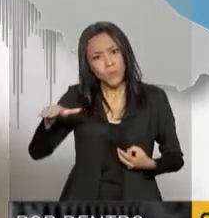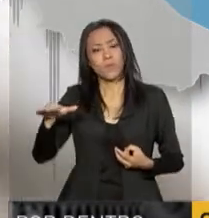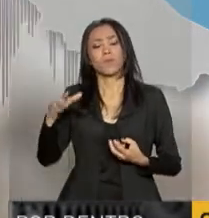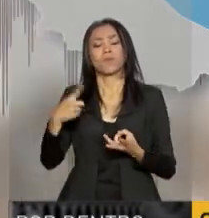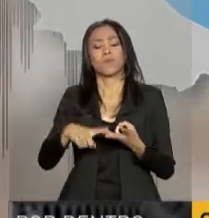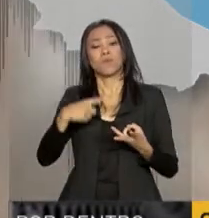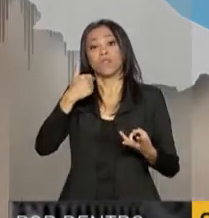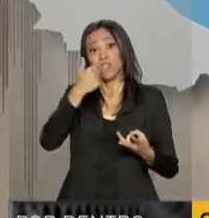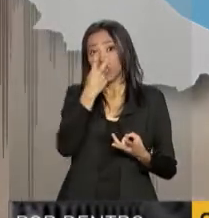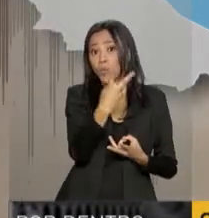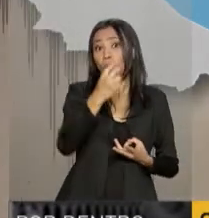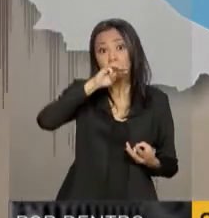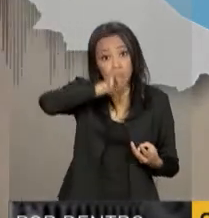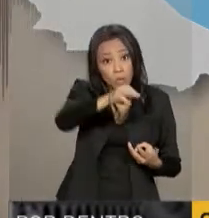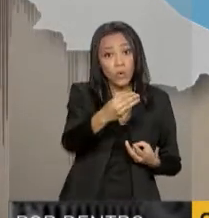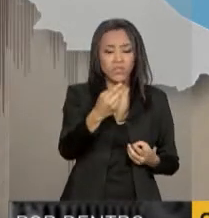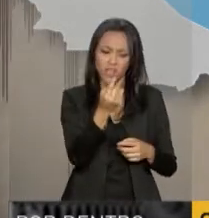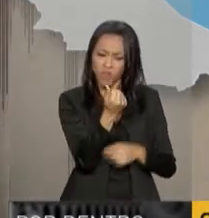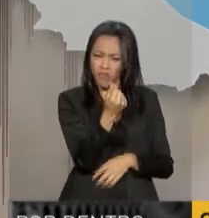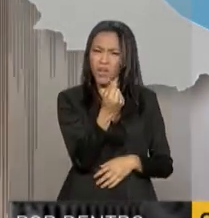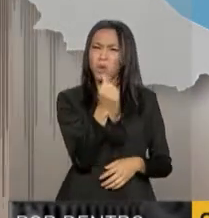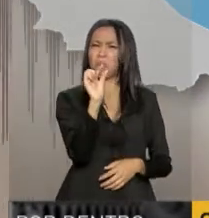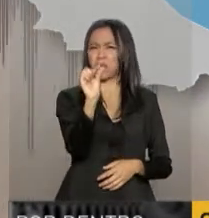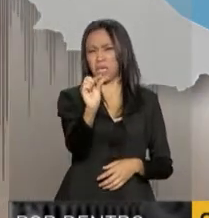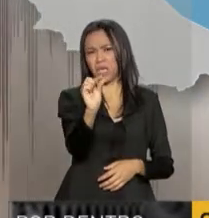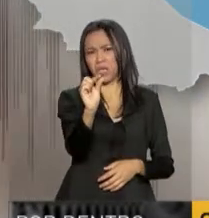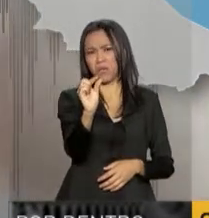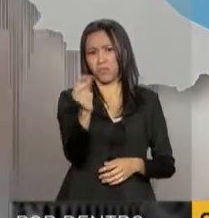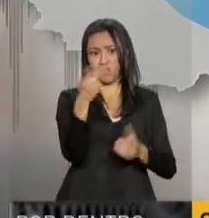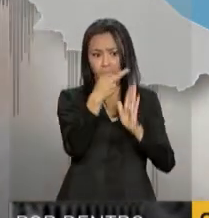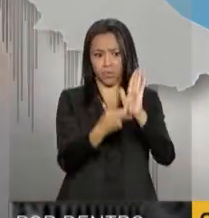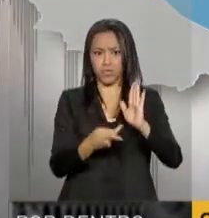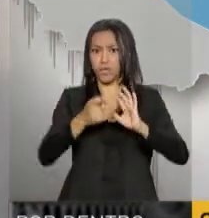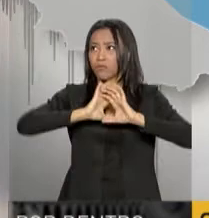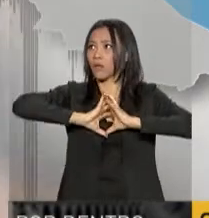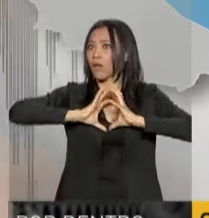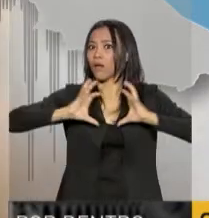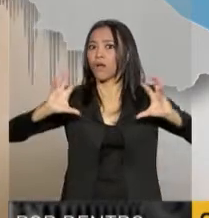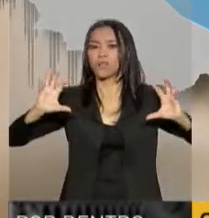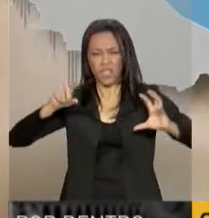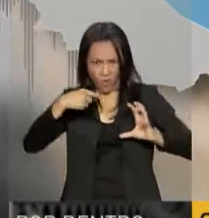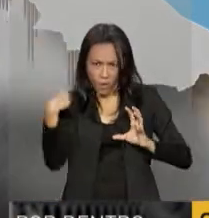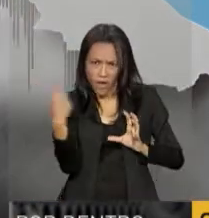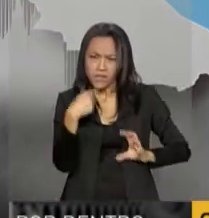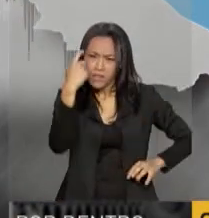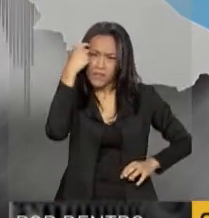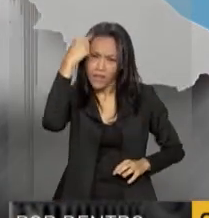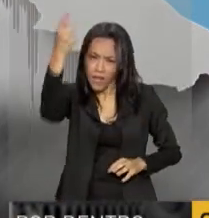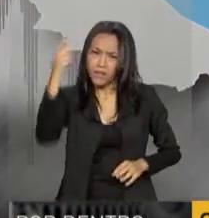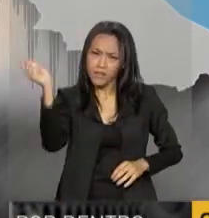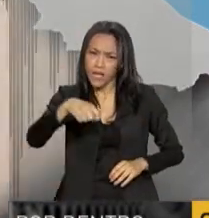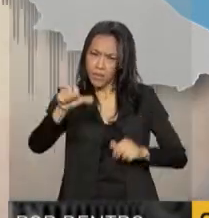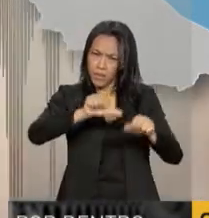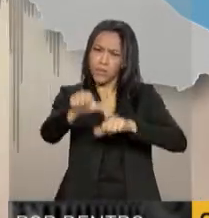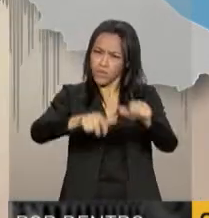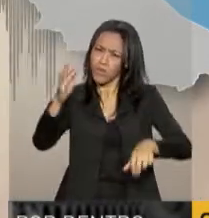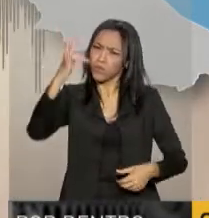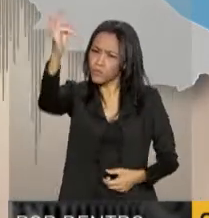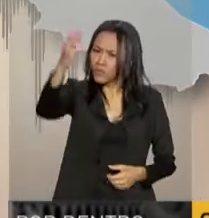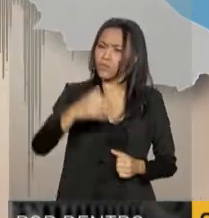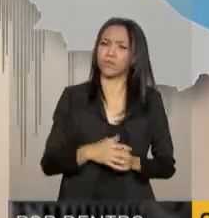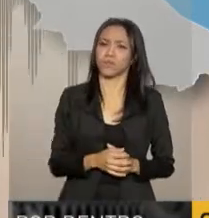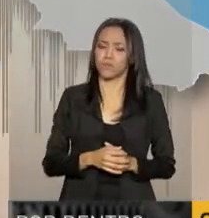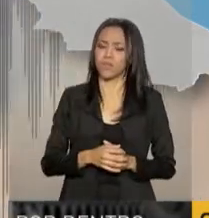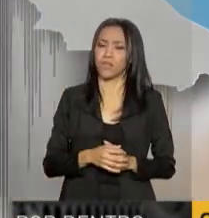relativamente pequeno para um projeto tão grande o senhor acredita que com essas idéias nós vamos conseguir mudar o futuro e só entende